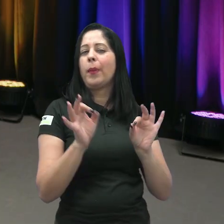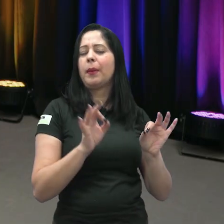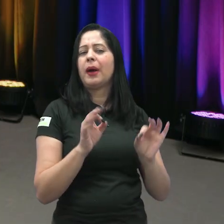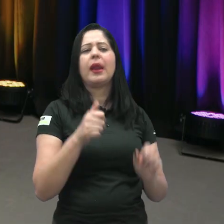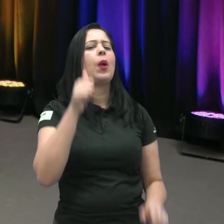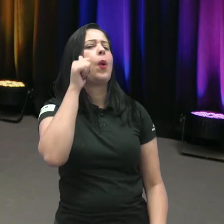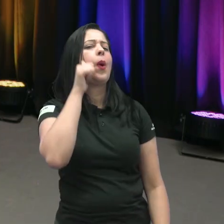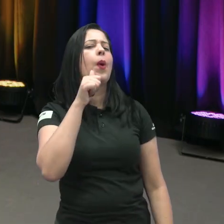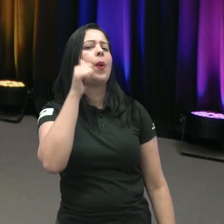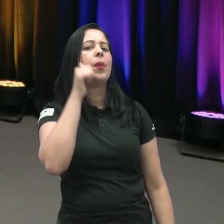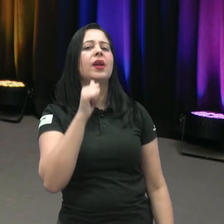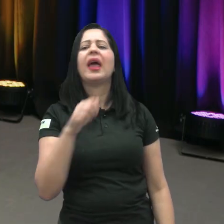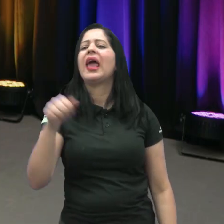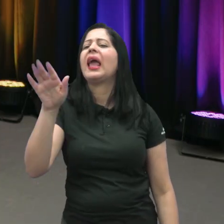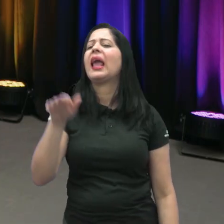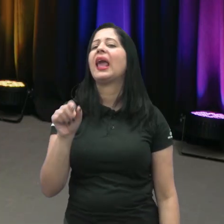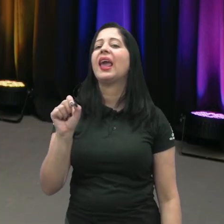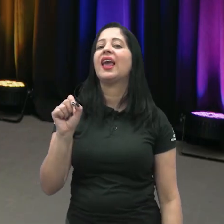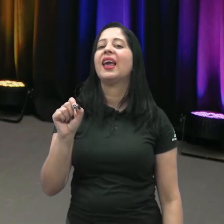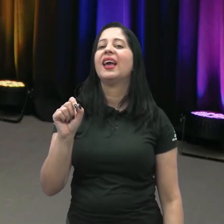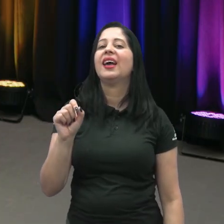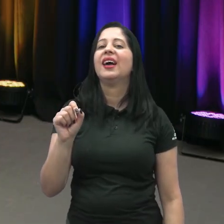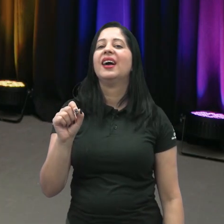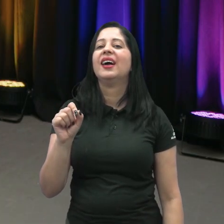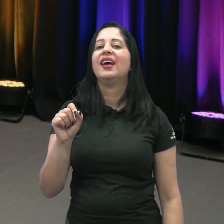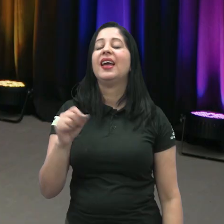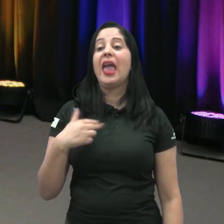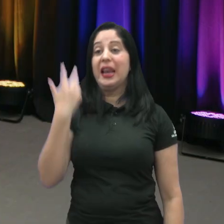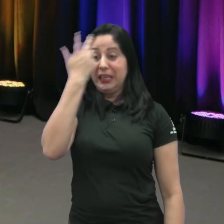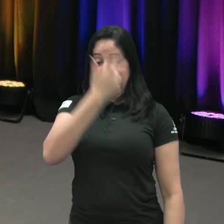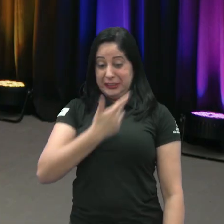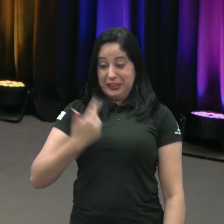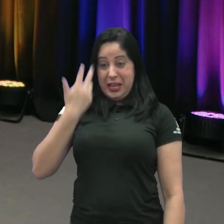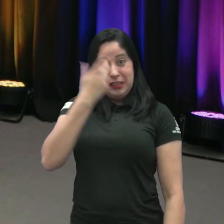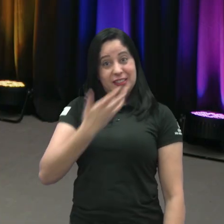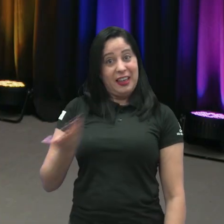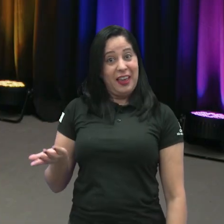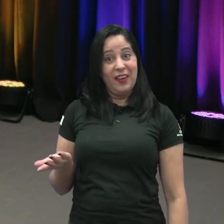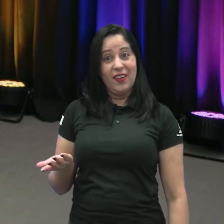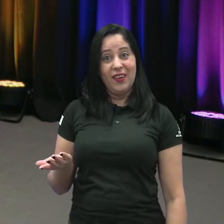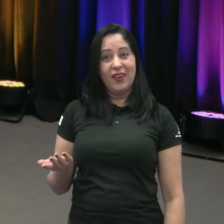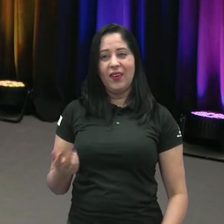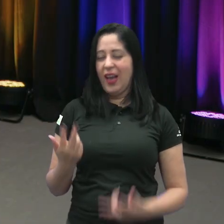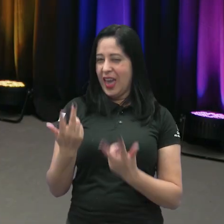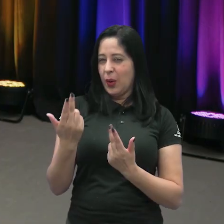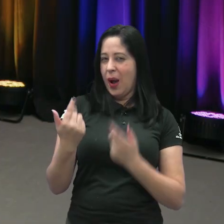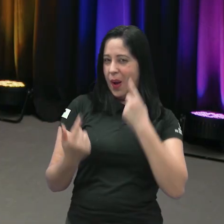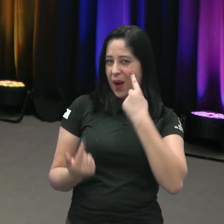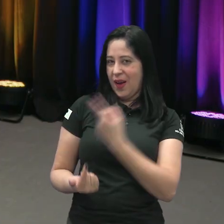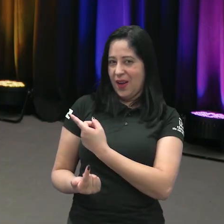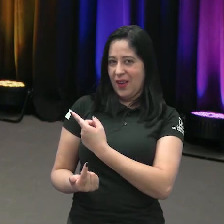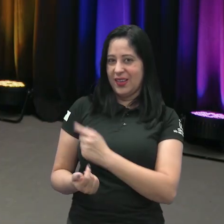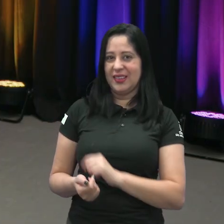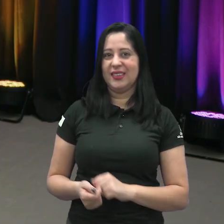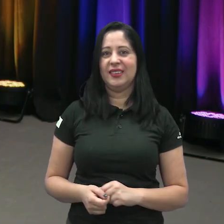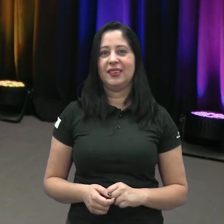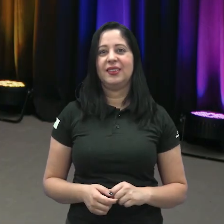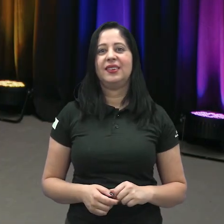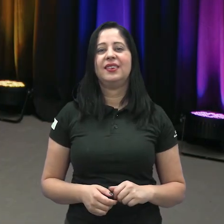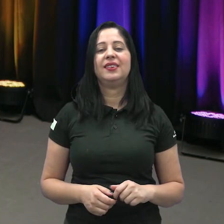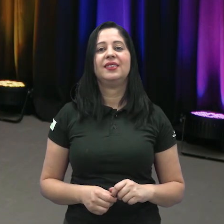moça aqui. Quem será? Deixa eu ver. Ah lá, gente, ele fez eu. Vocês acham que tá parecido comigo? Olha